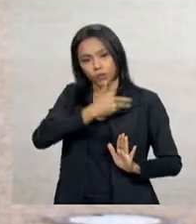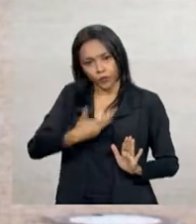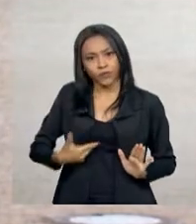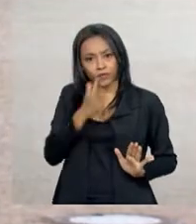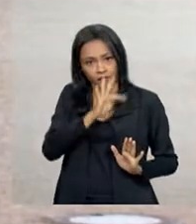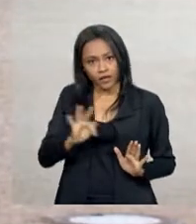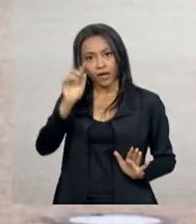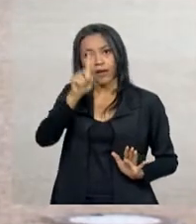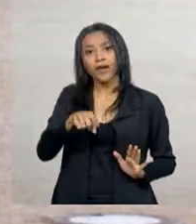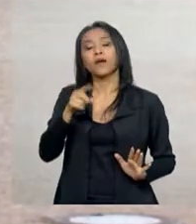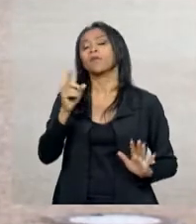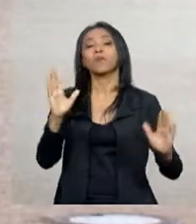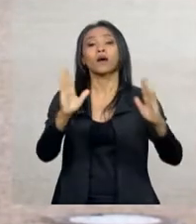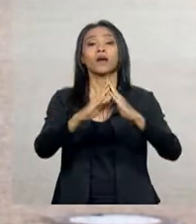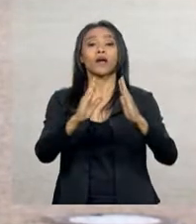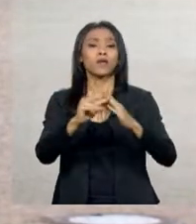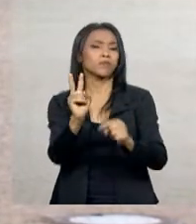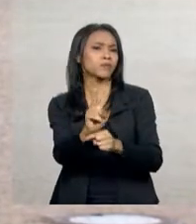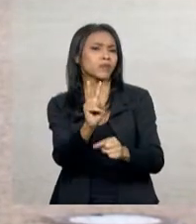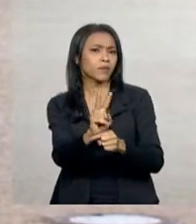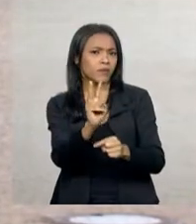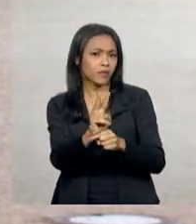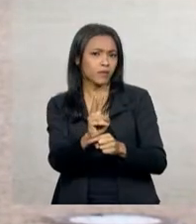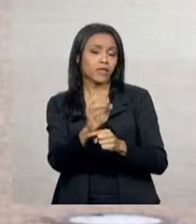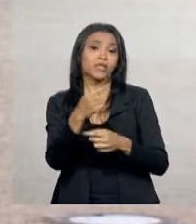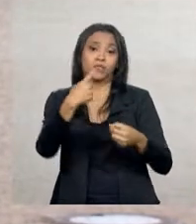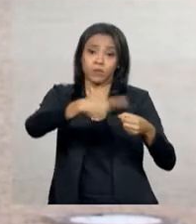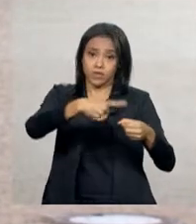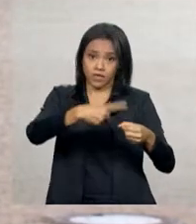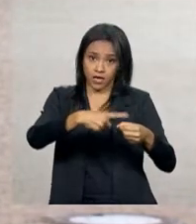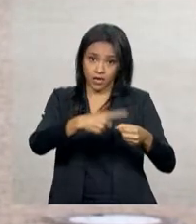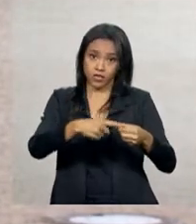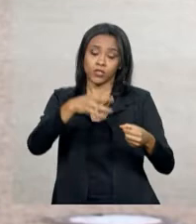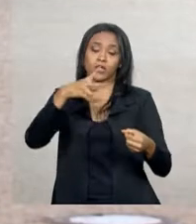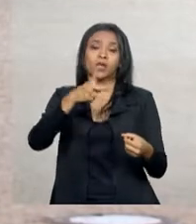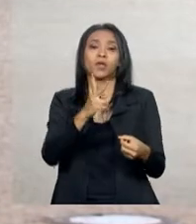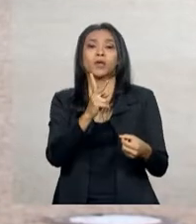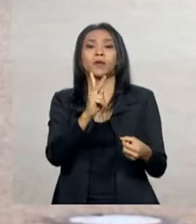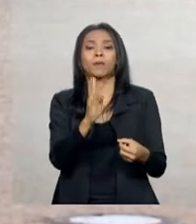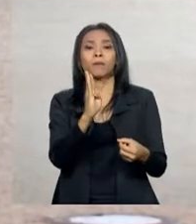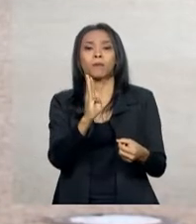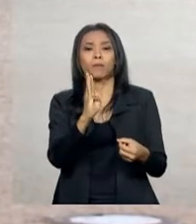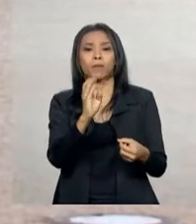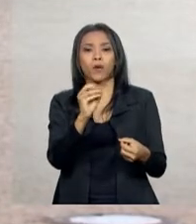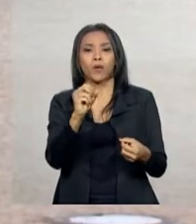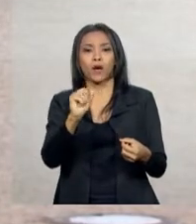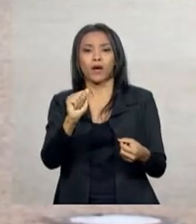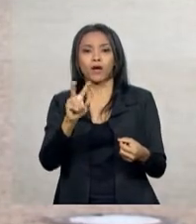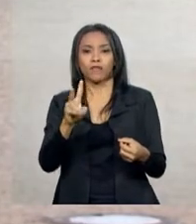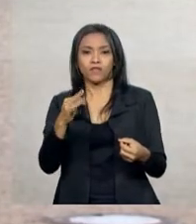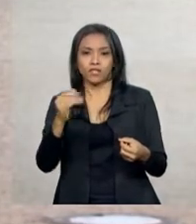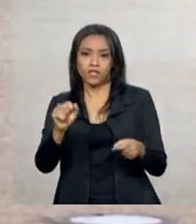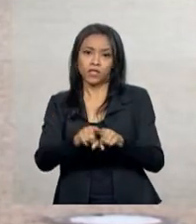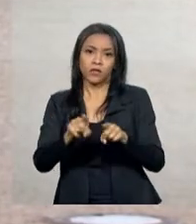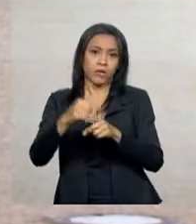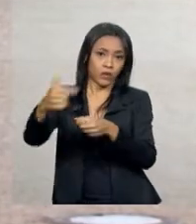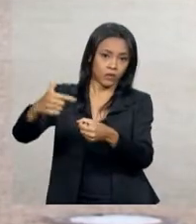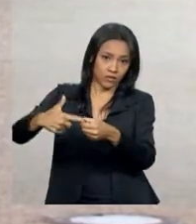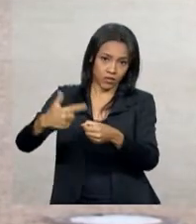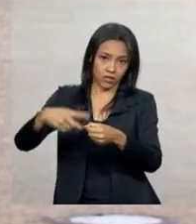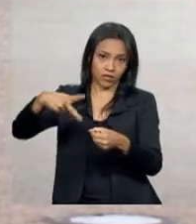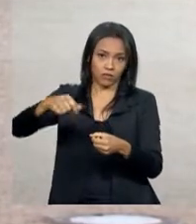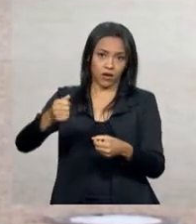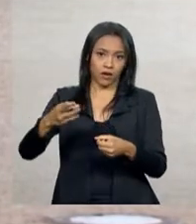de um abrigo temporário entre Boa Vista e Pacaraima. O reforço da Força Nacional de Segurança Pública com o envio de